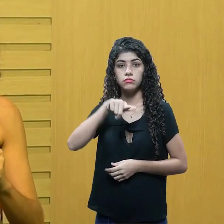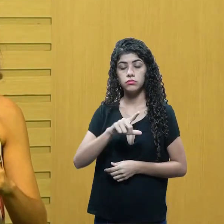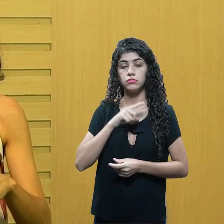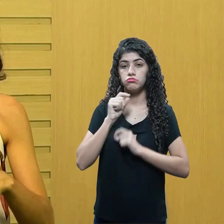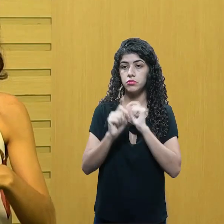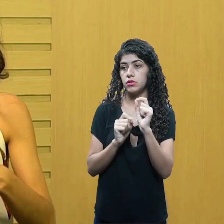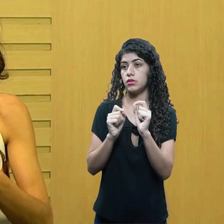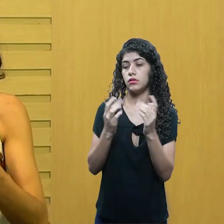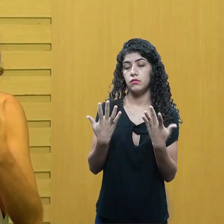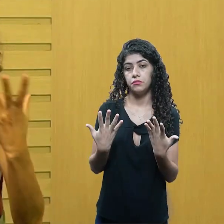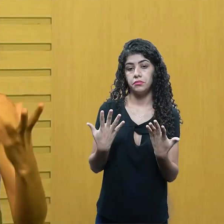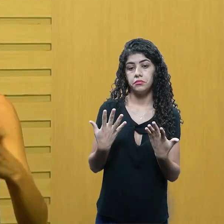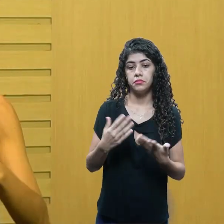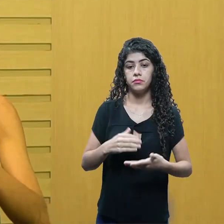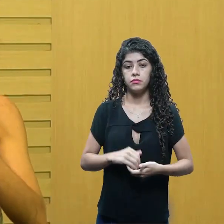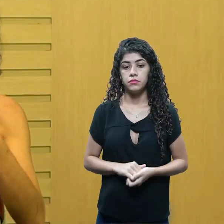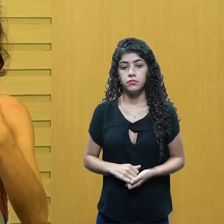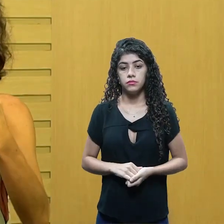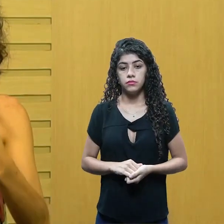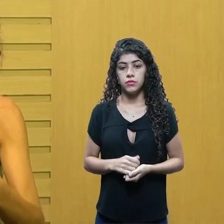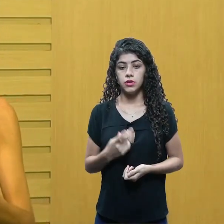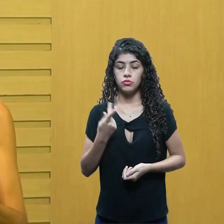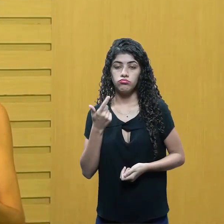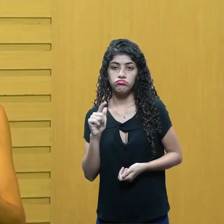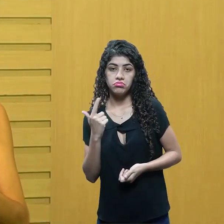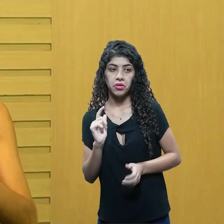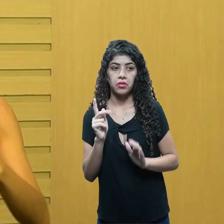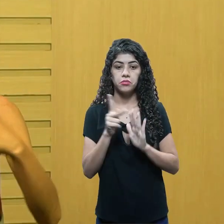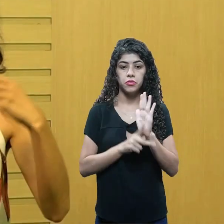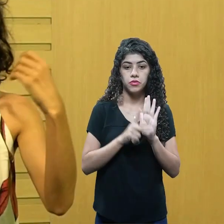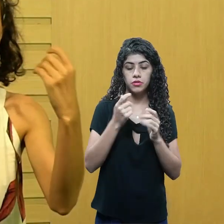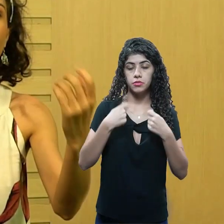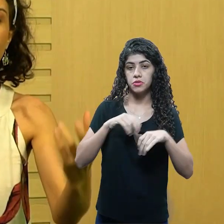você, por questões alheias ao